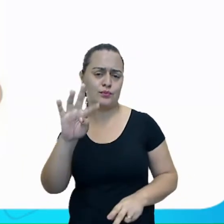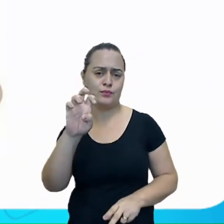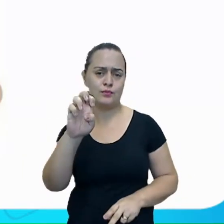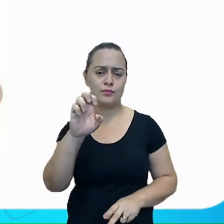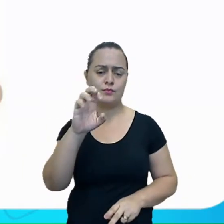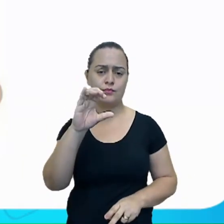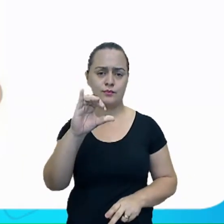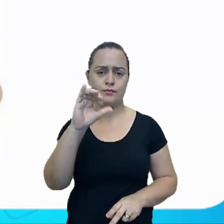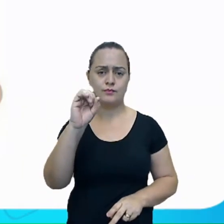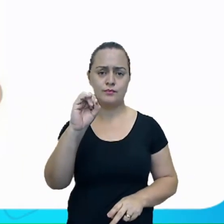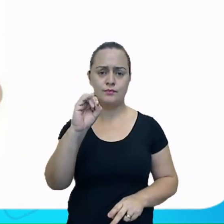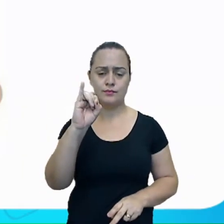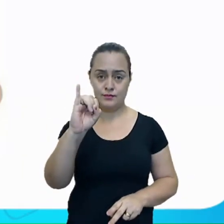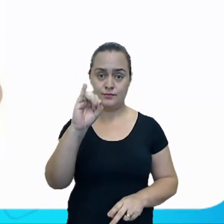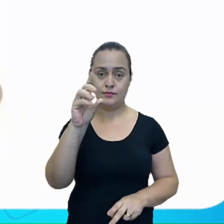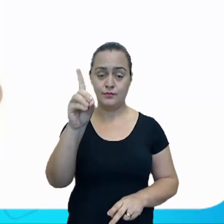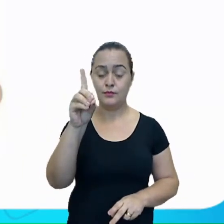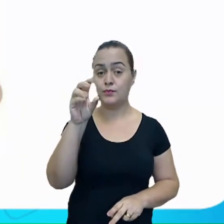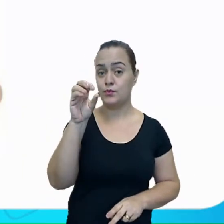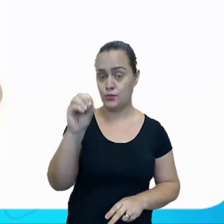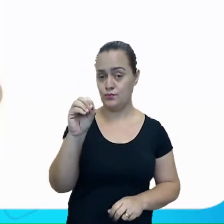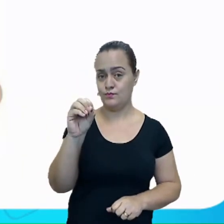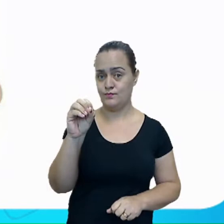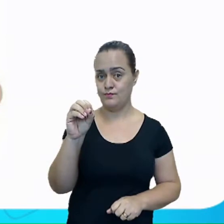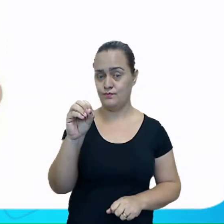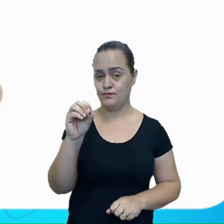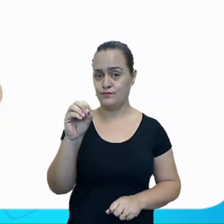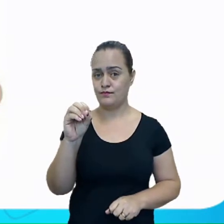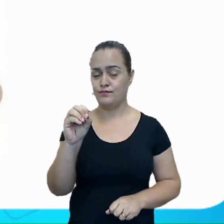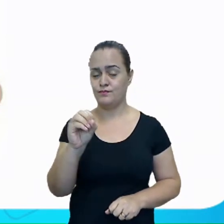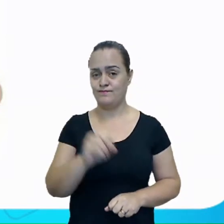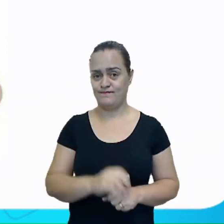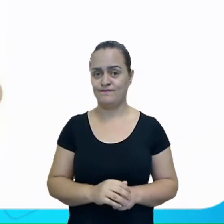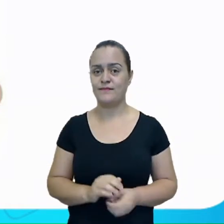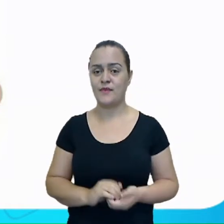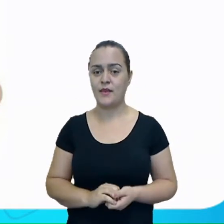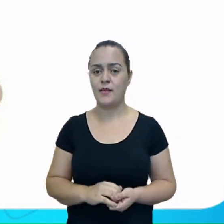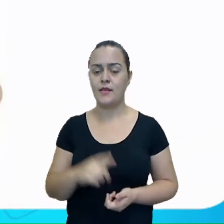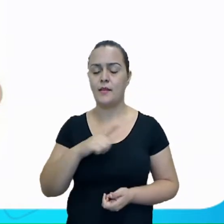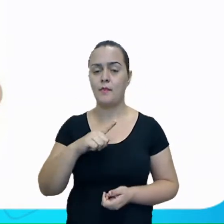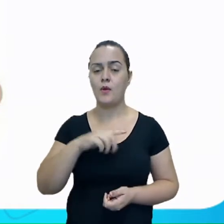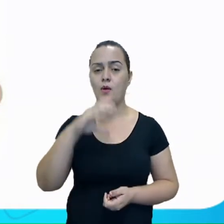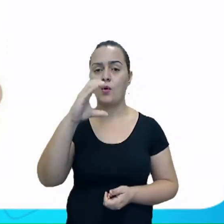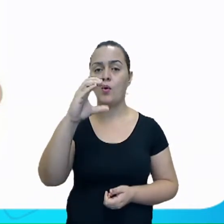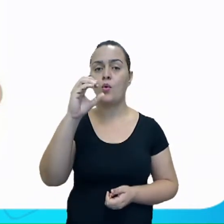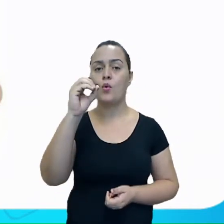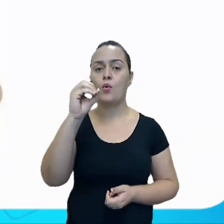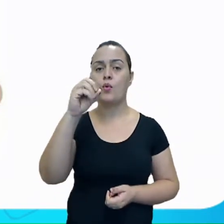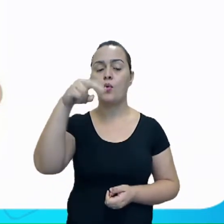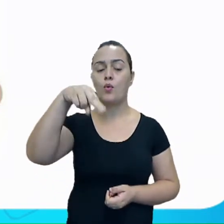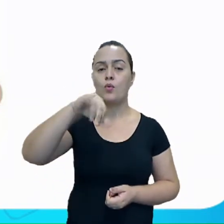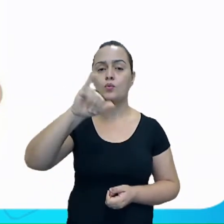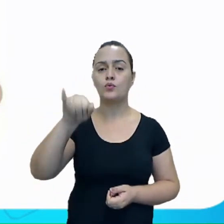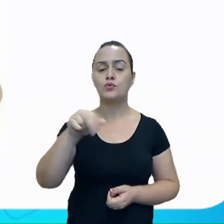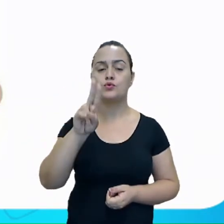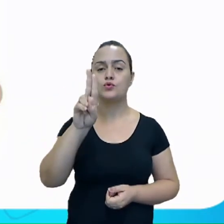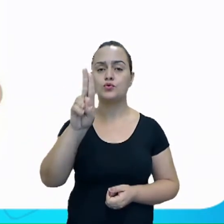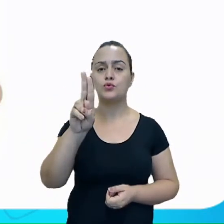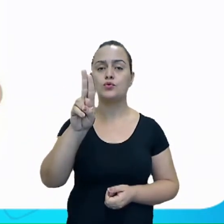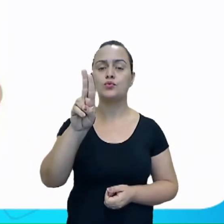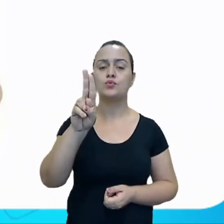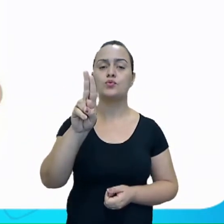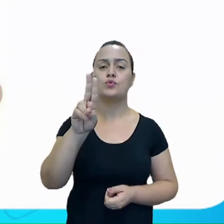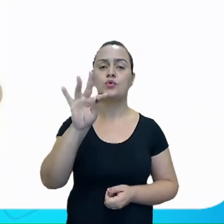conjunto denominado tecido conjuntivo. Existe o tecido